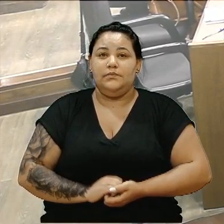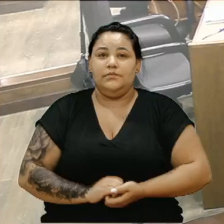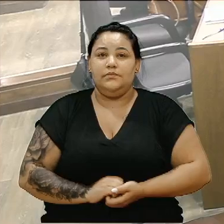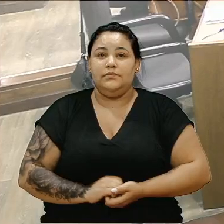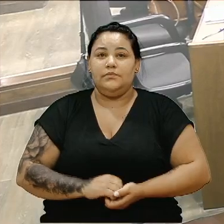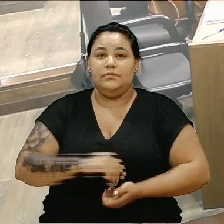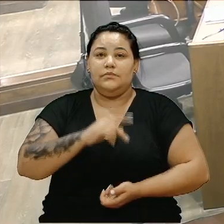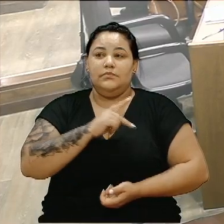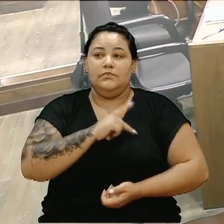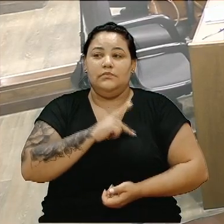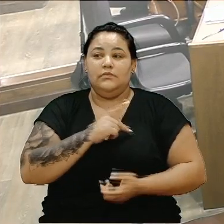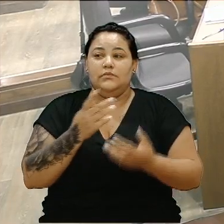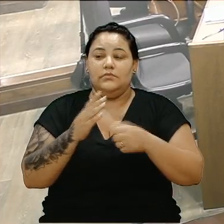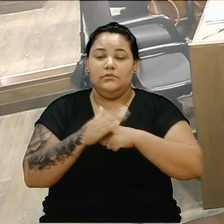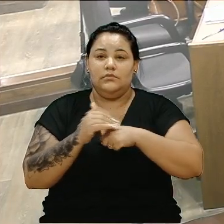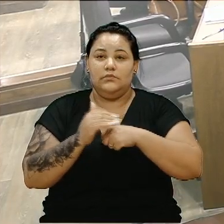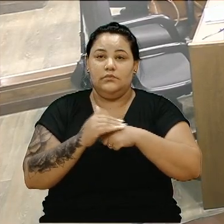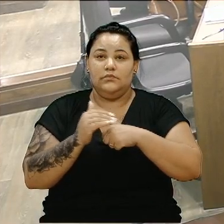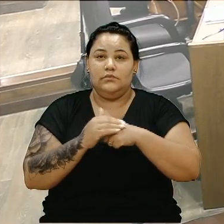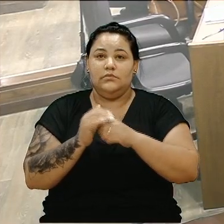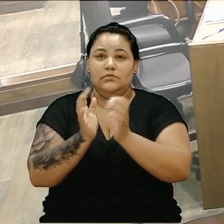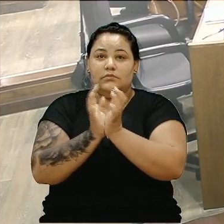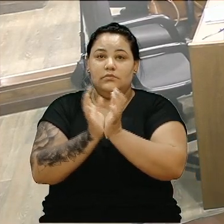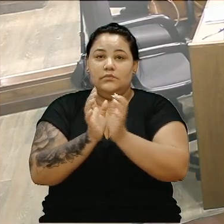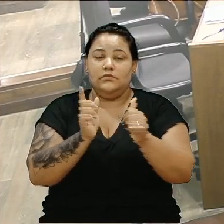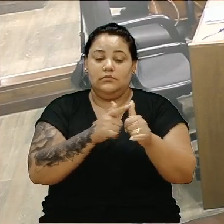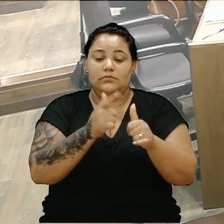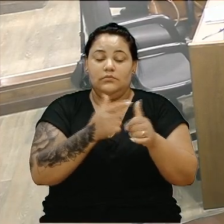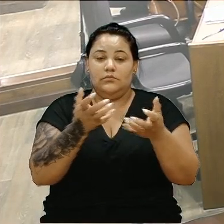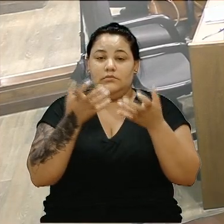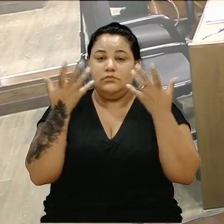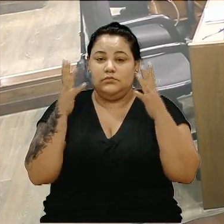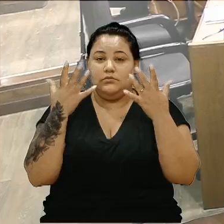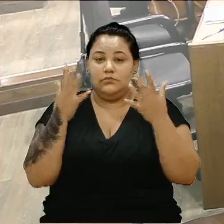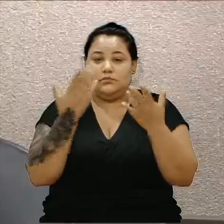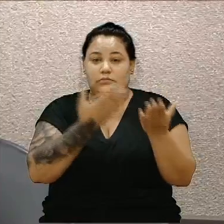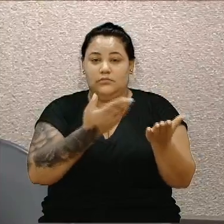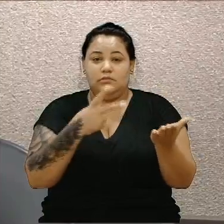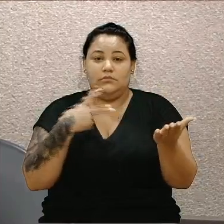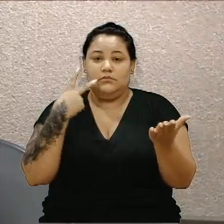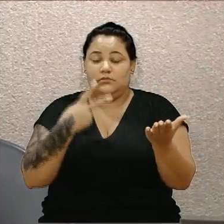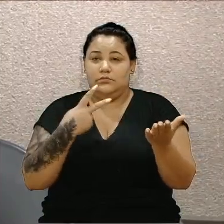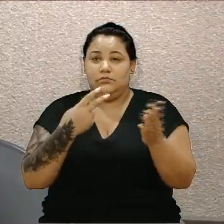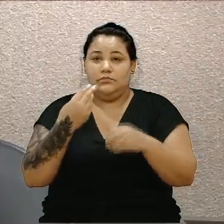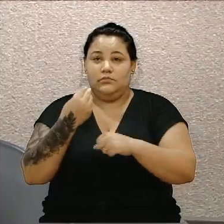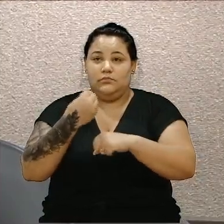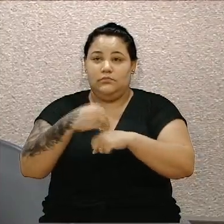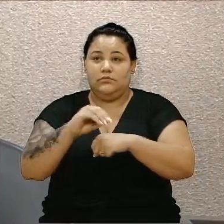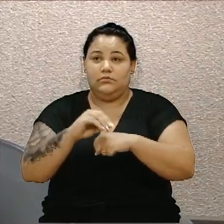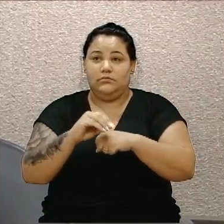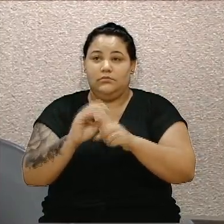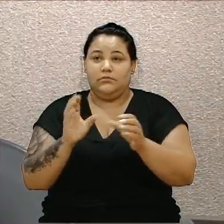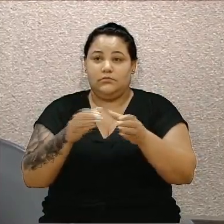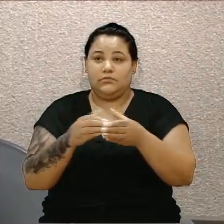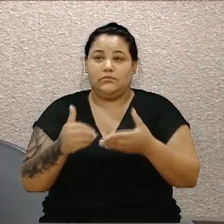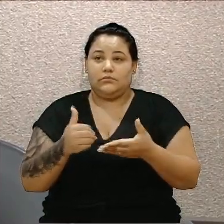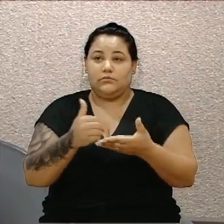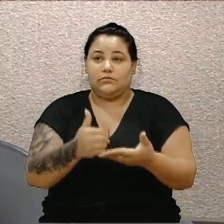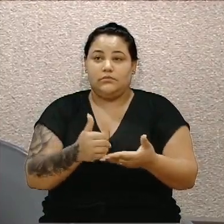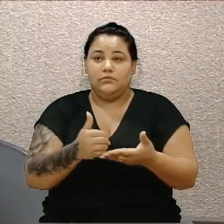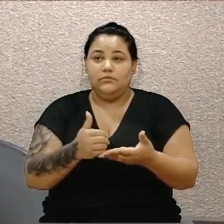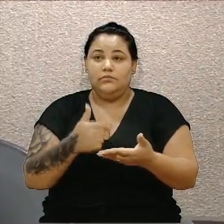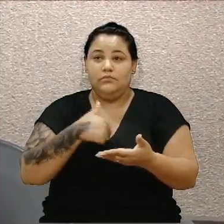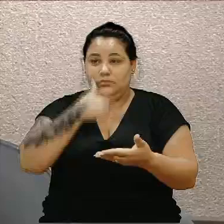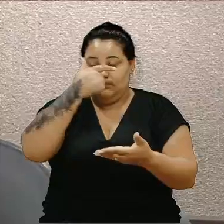Presidente, nobres colegas, primeiramente gostaria de parabenizar a vereadora pela proposição dessa frente parlamentar. Eu acho de